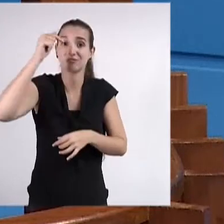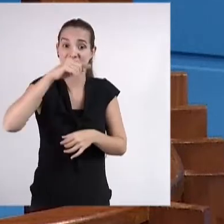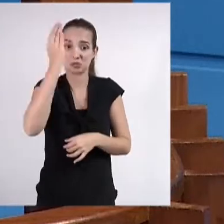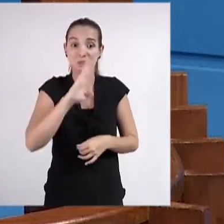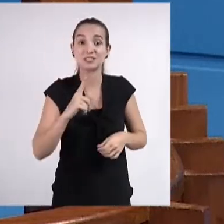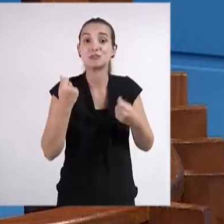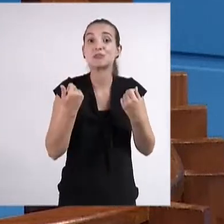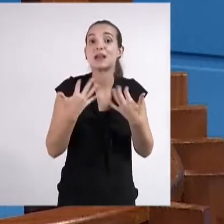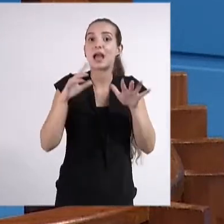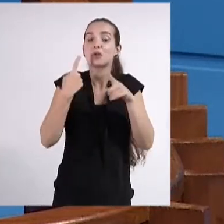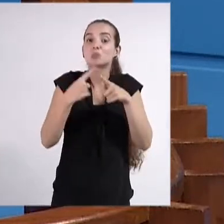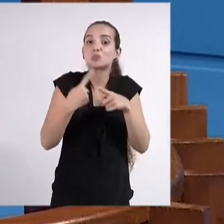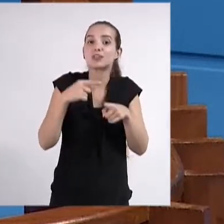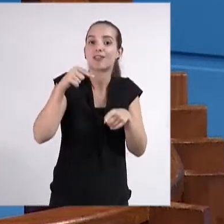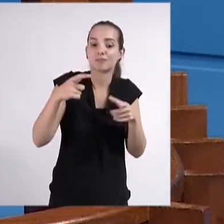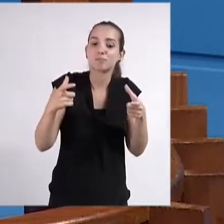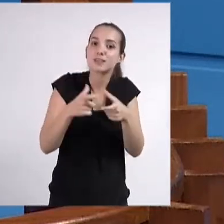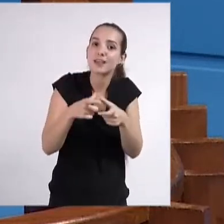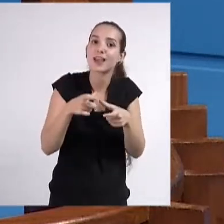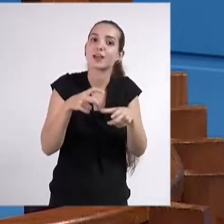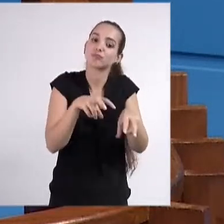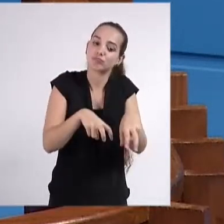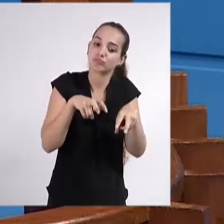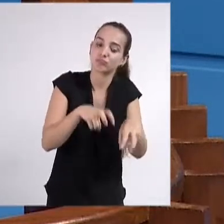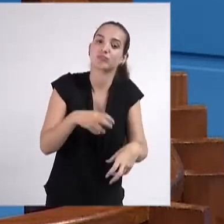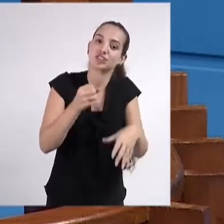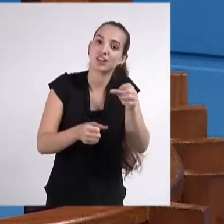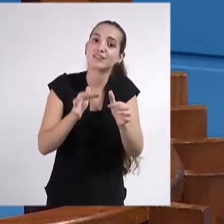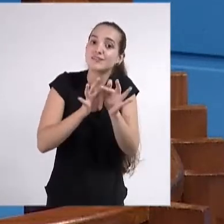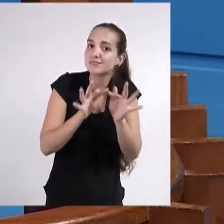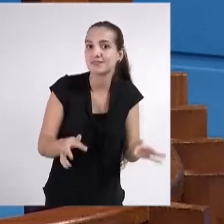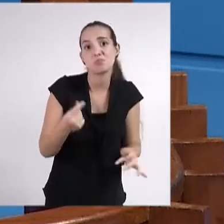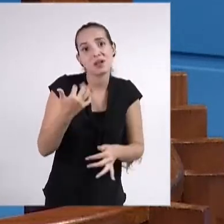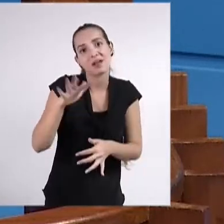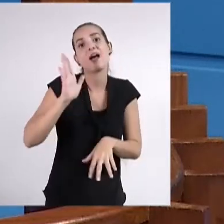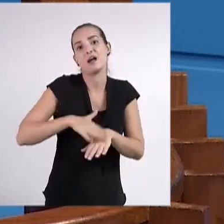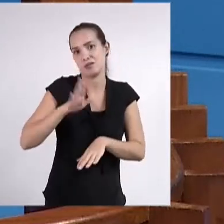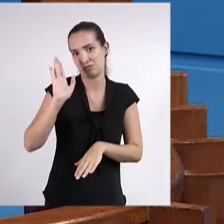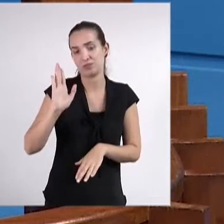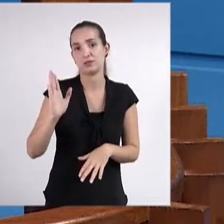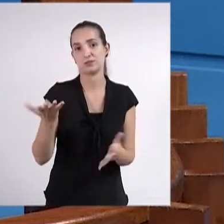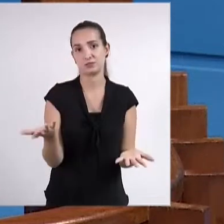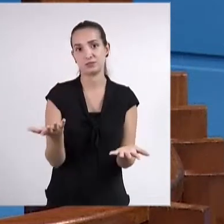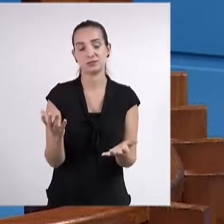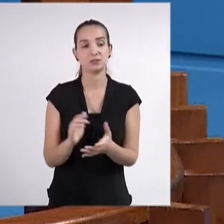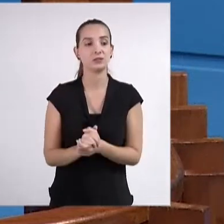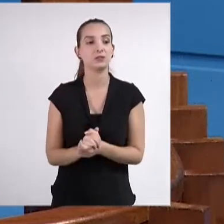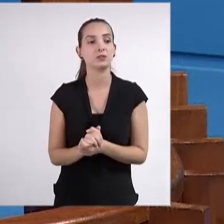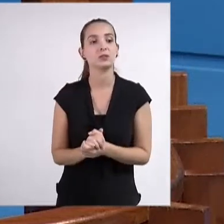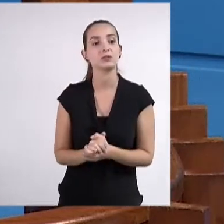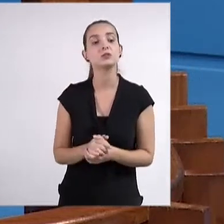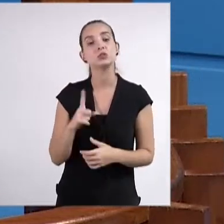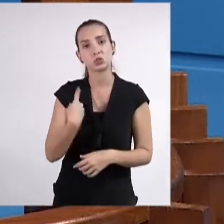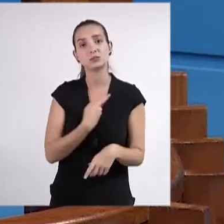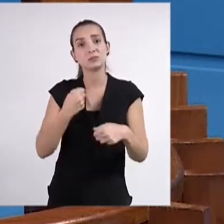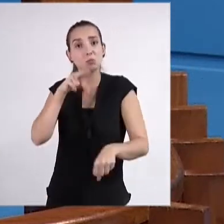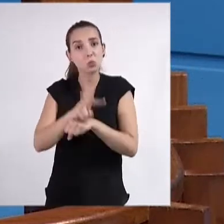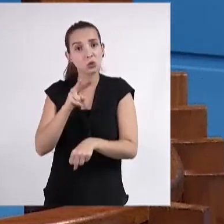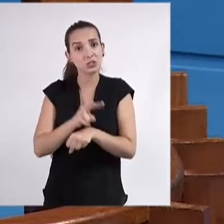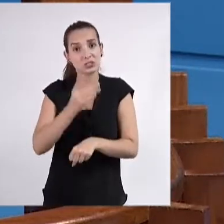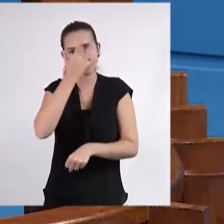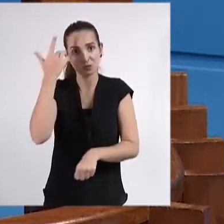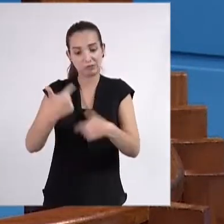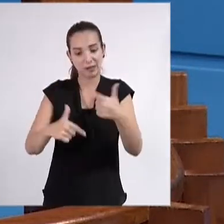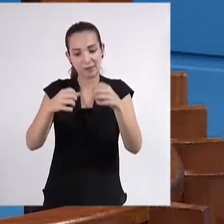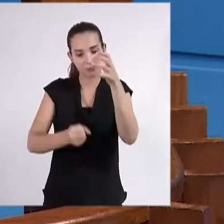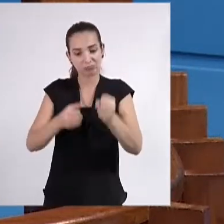do café com leite, onde os produtores de leite tinham tamanha importância no cenário econômico e